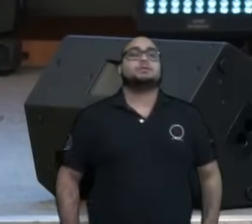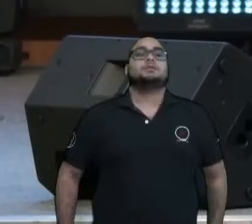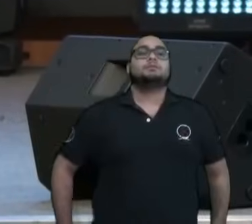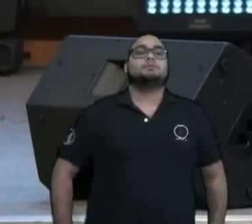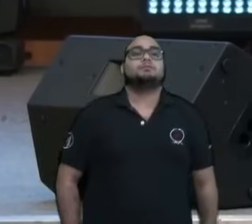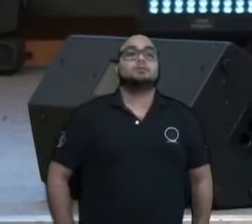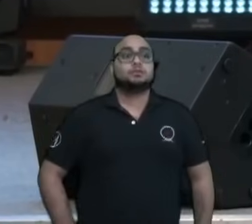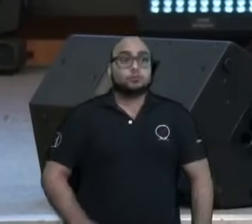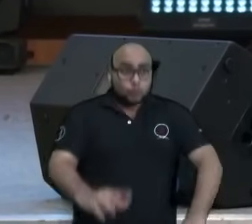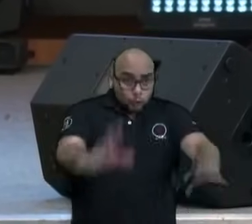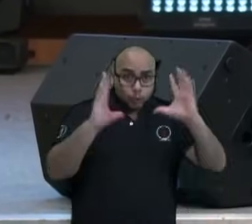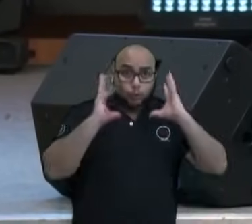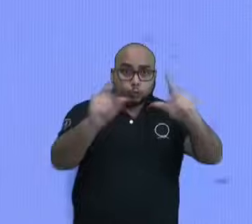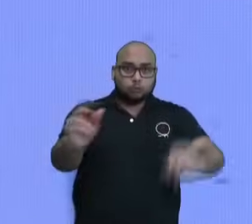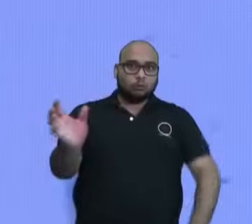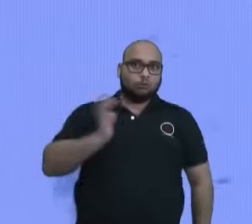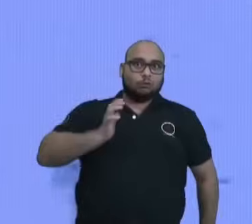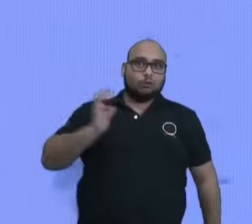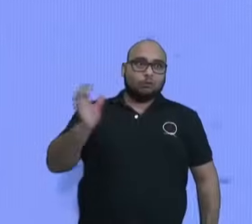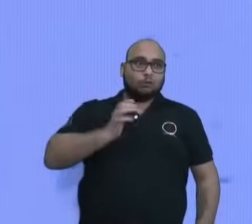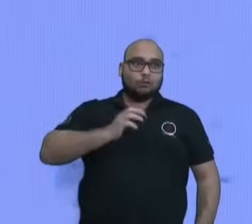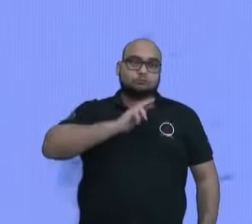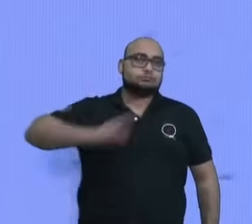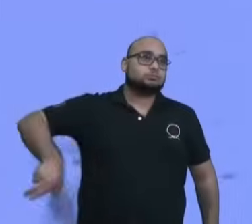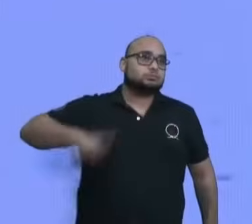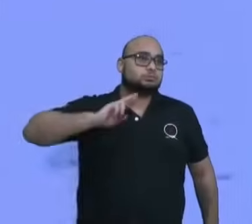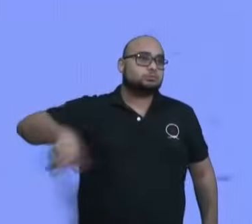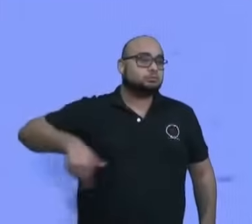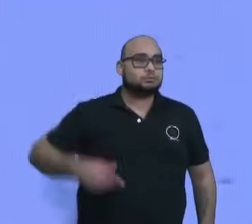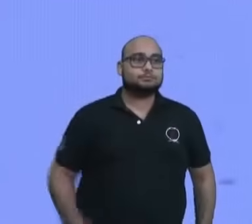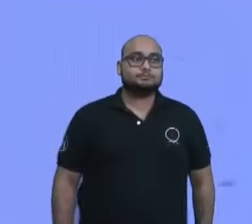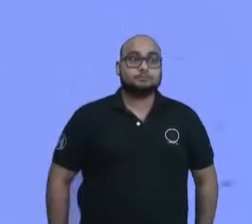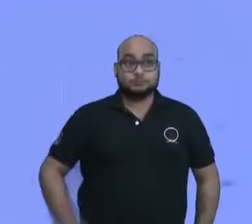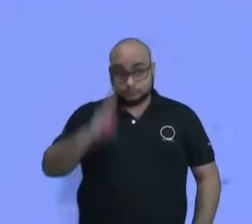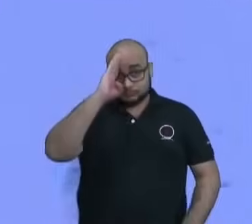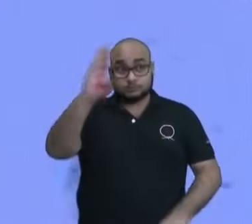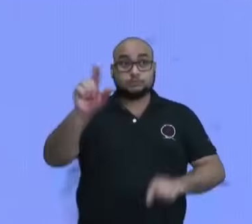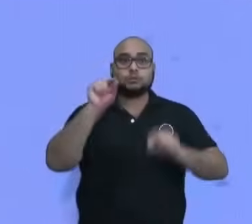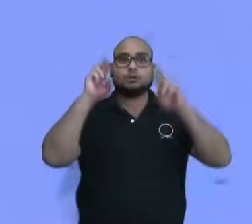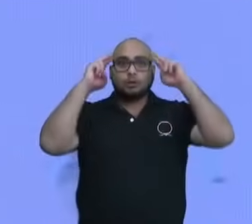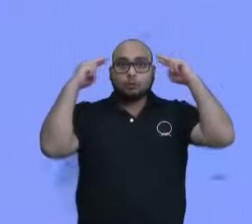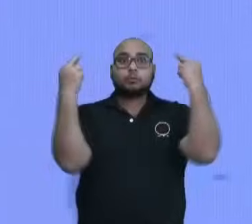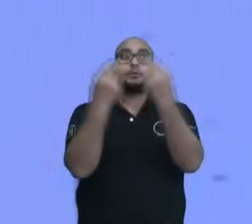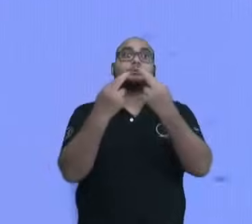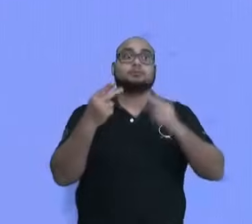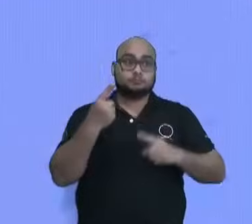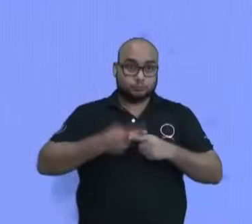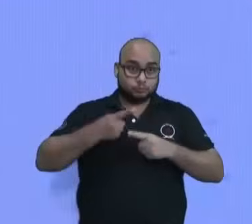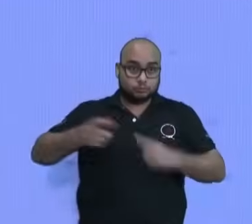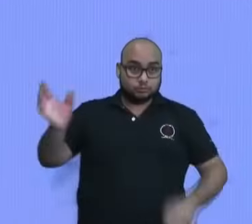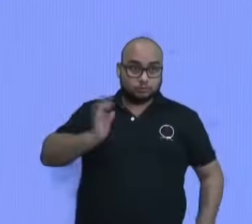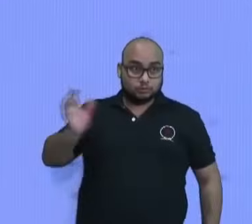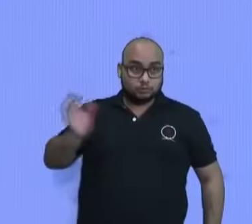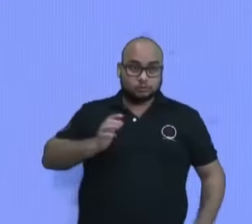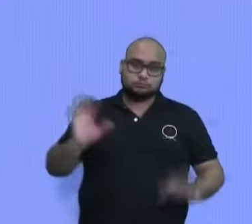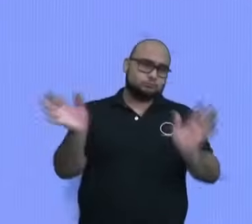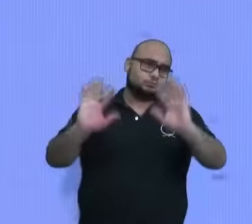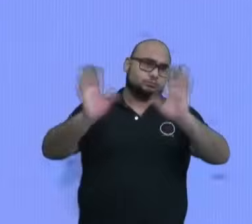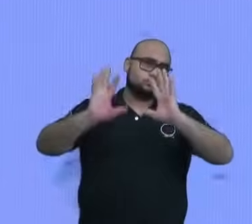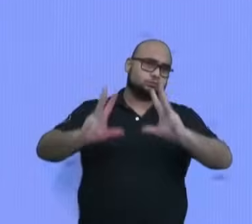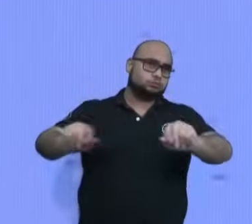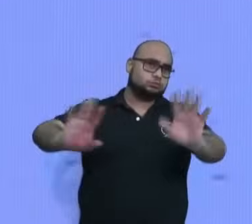vai ser general no reino vai ser não General indica uma